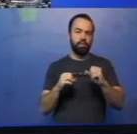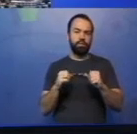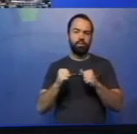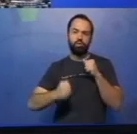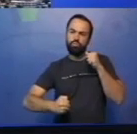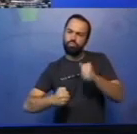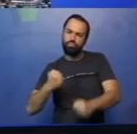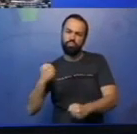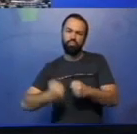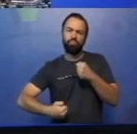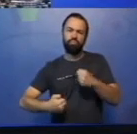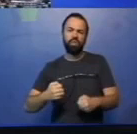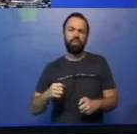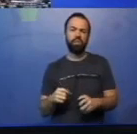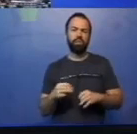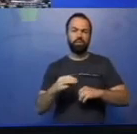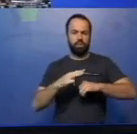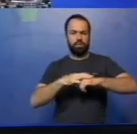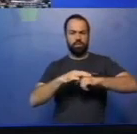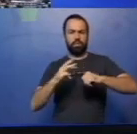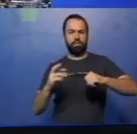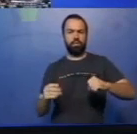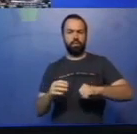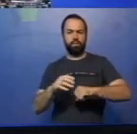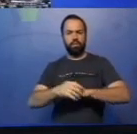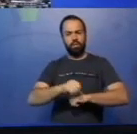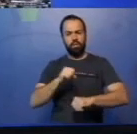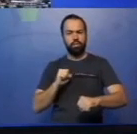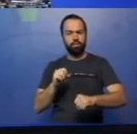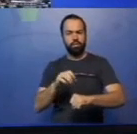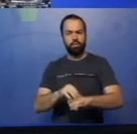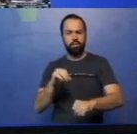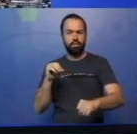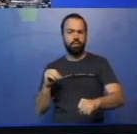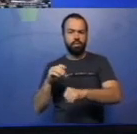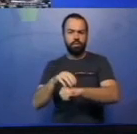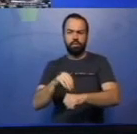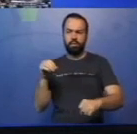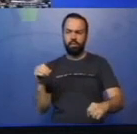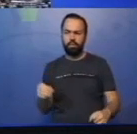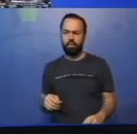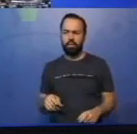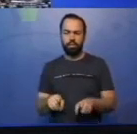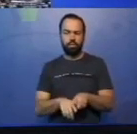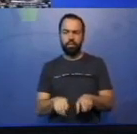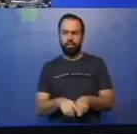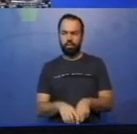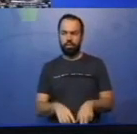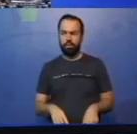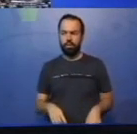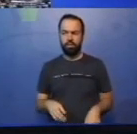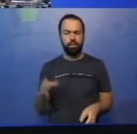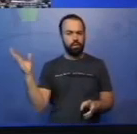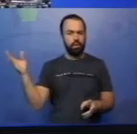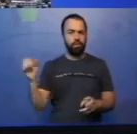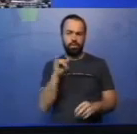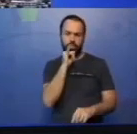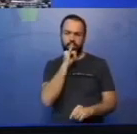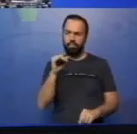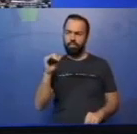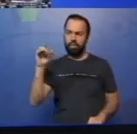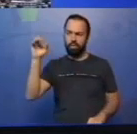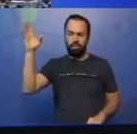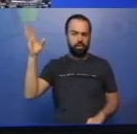características de exploração de minerais e energéticos. Aqui nós temos um exemplo também de uma cidade na Tanzânia